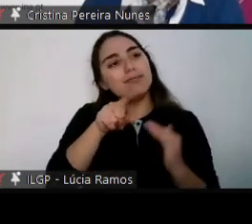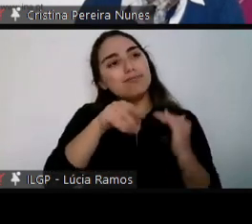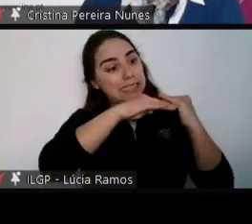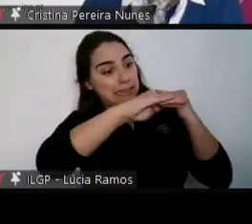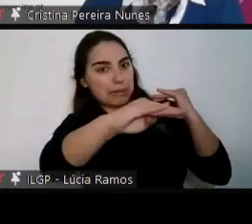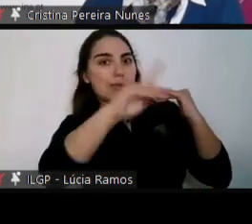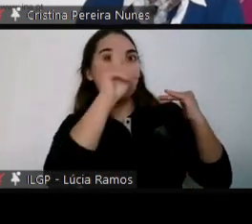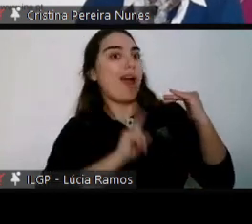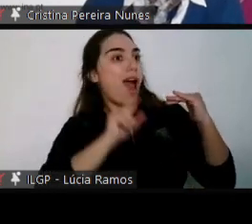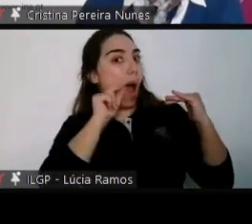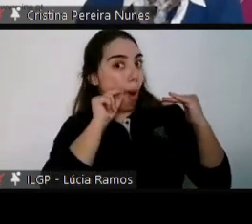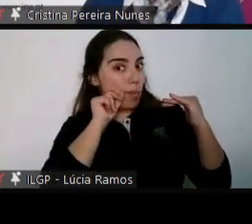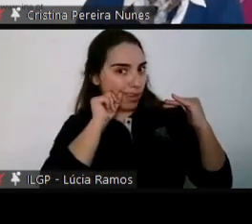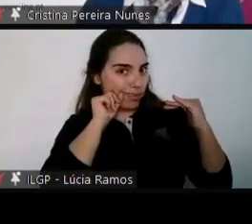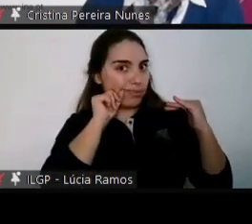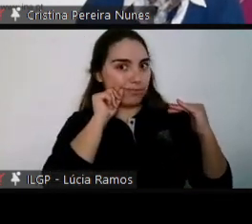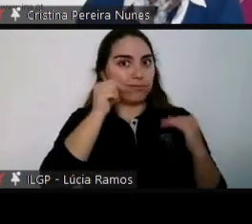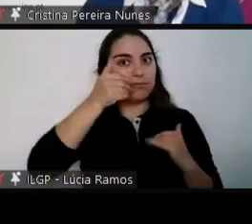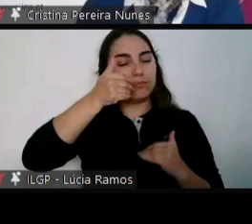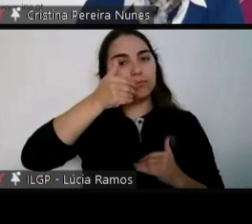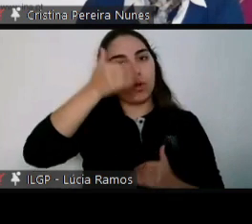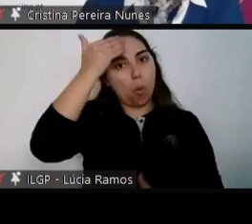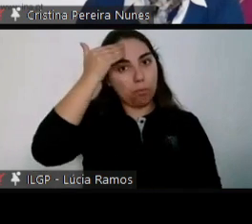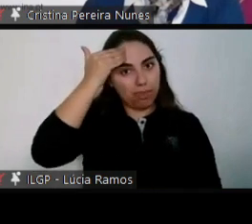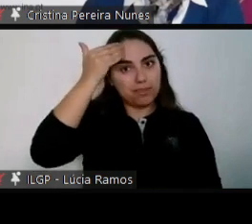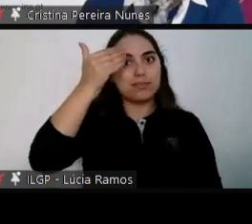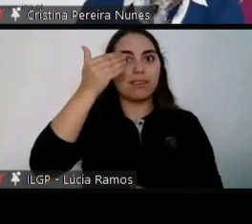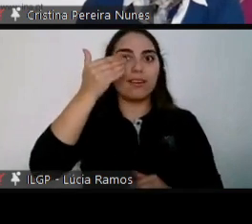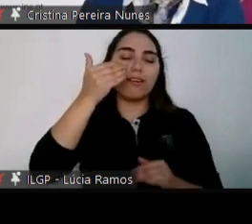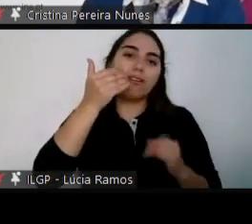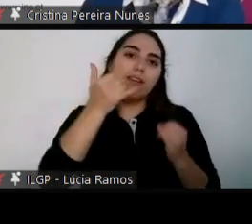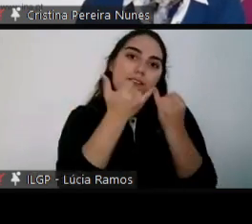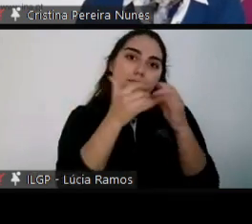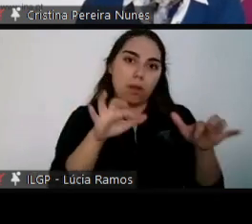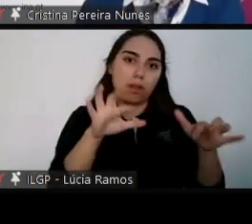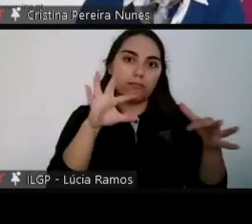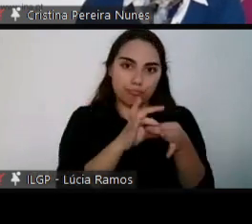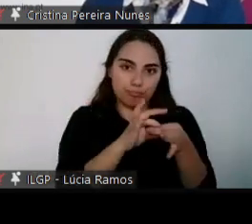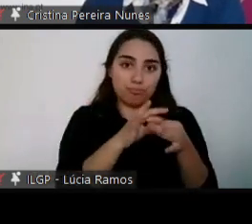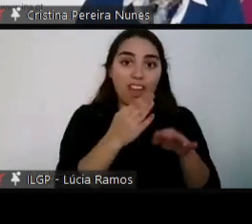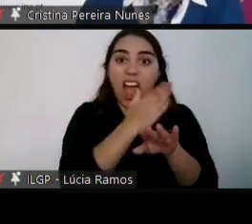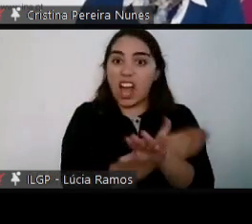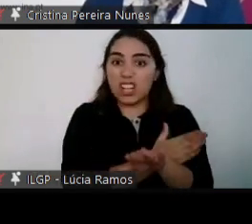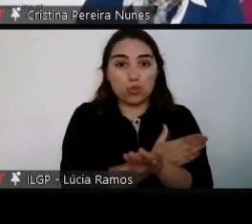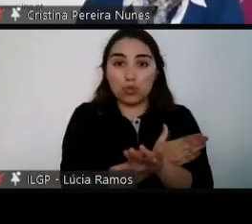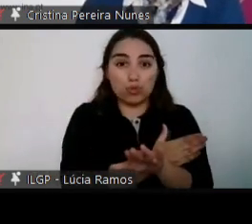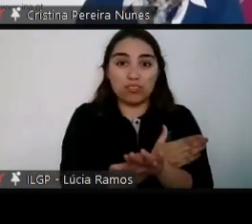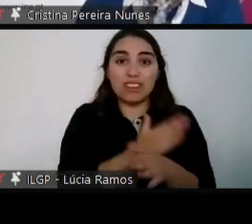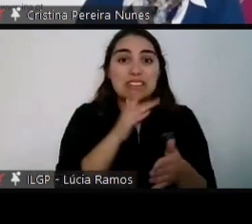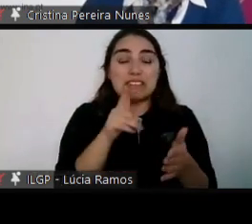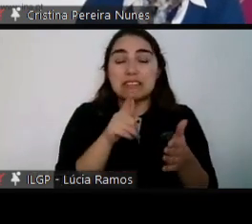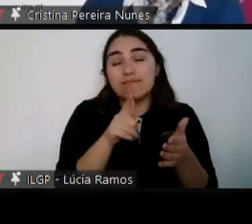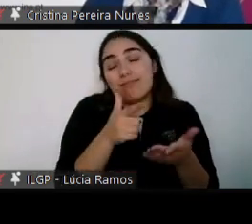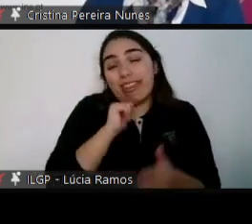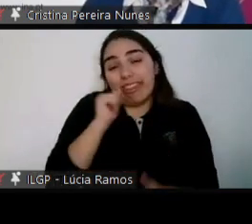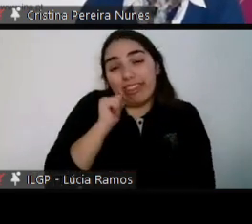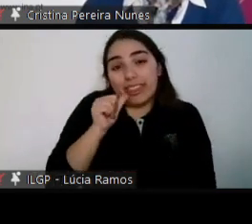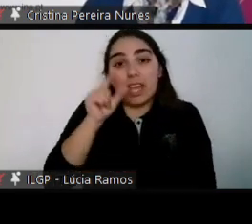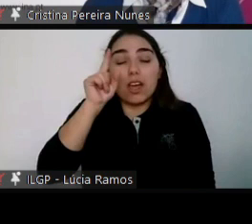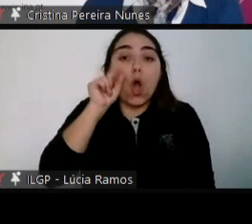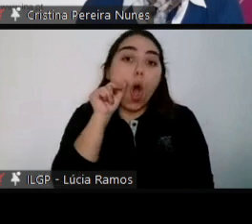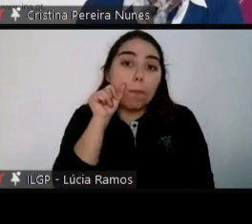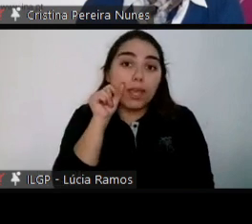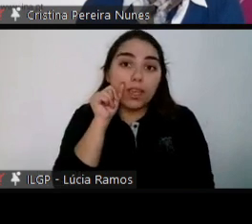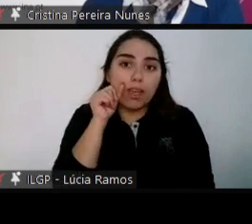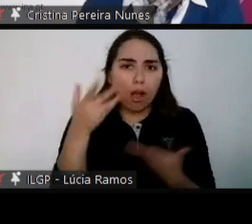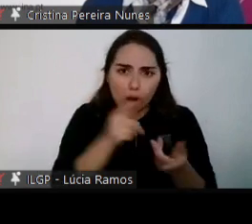competências digitais, que era uma coisa que não existia. Aliás, geralmente isto estava colado ao género masculino. E agora não, agora está a haver aqui uma inversão total.